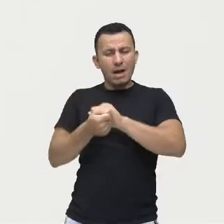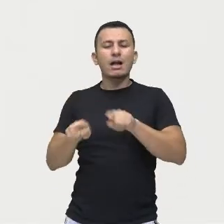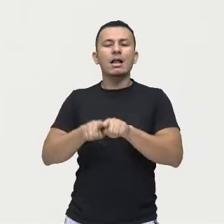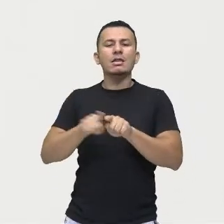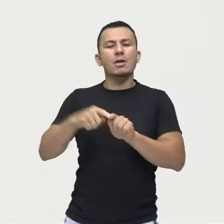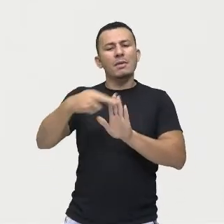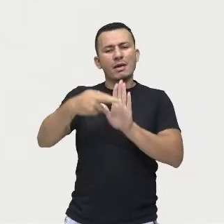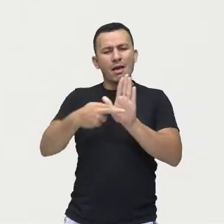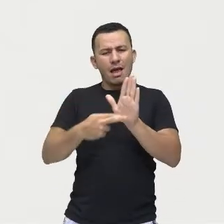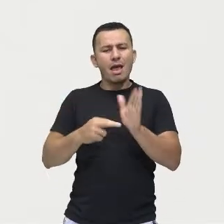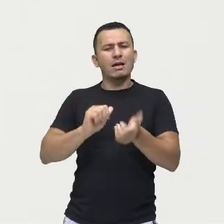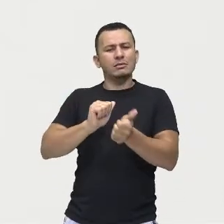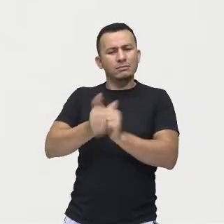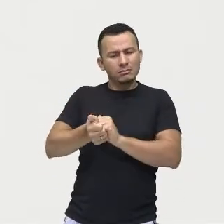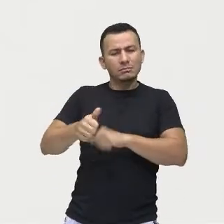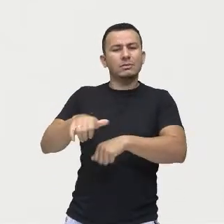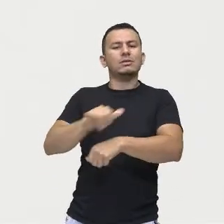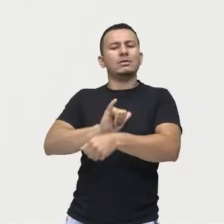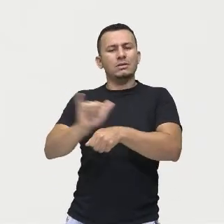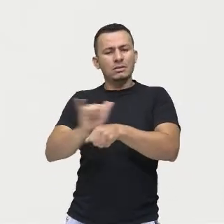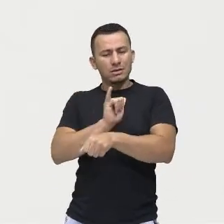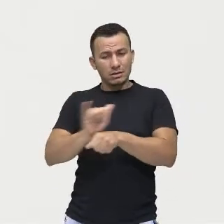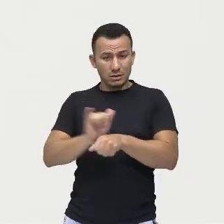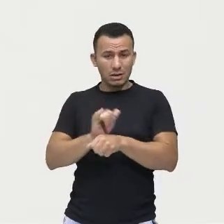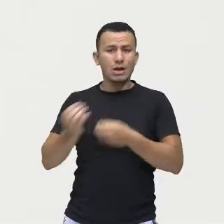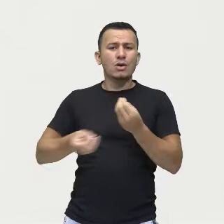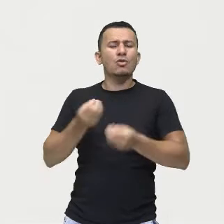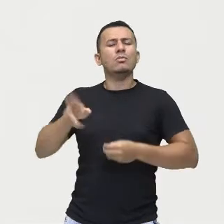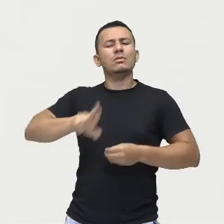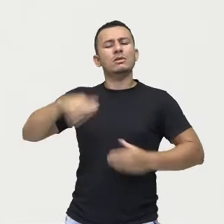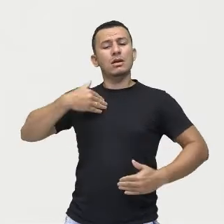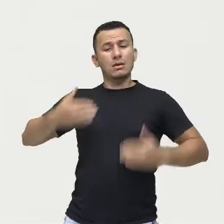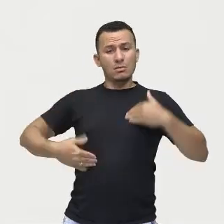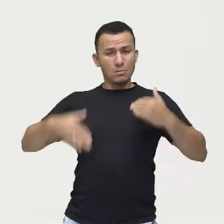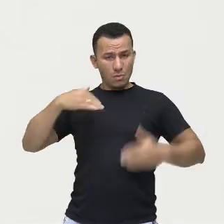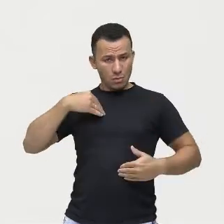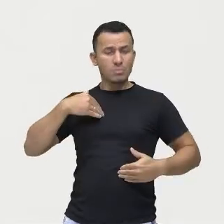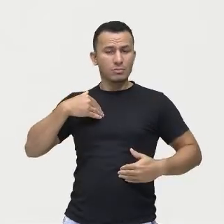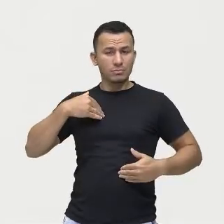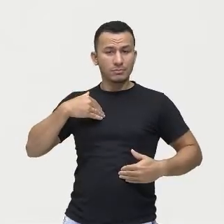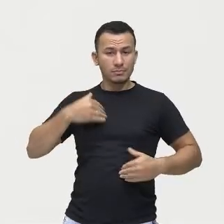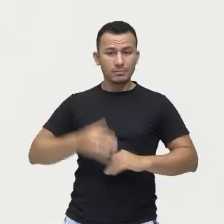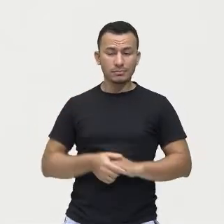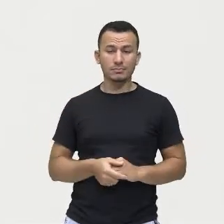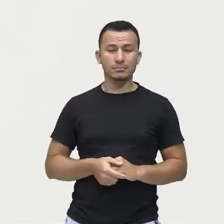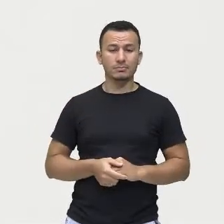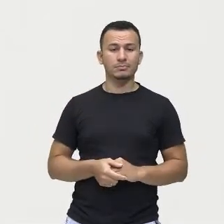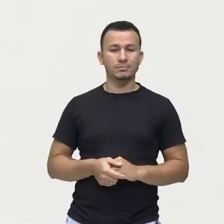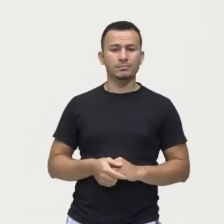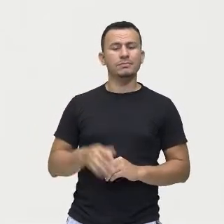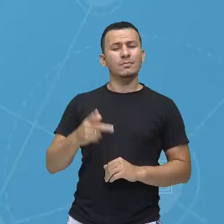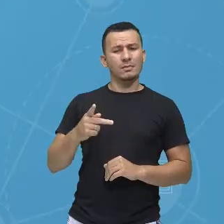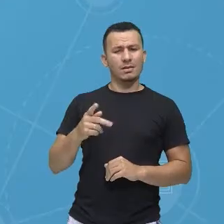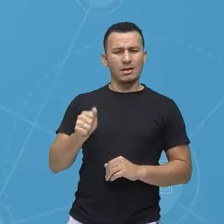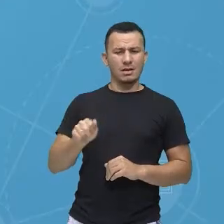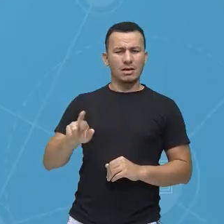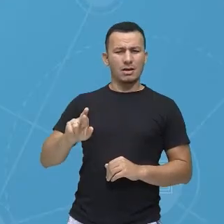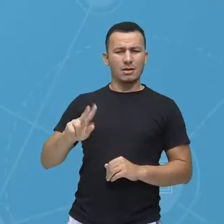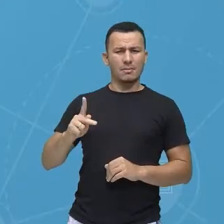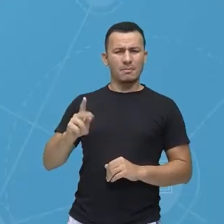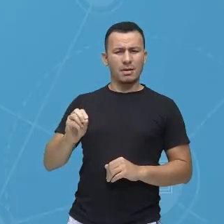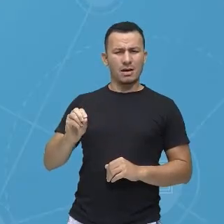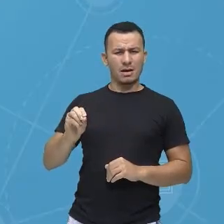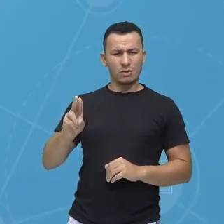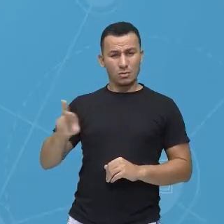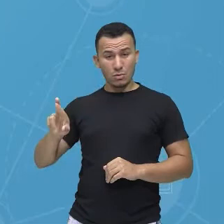para saltar obstáculos apenas com o movimento do corpo. Então, na verdade, o parkour ele começa há muito